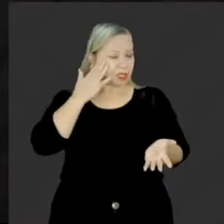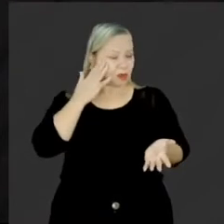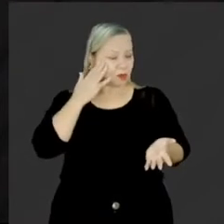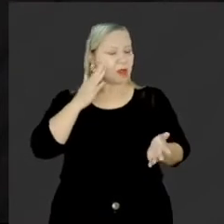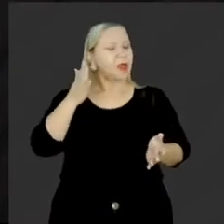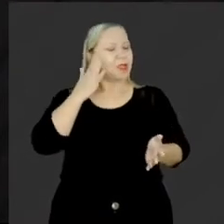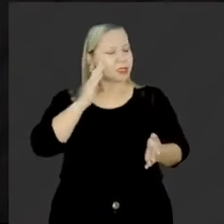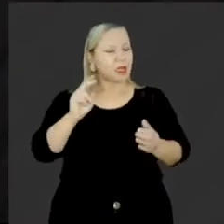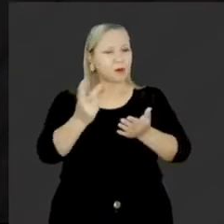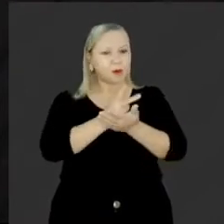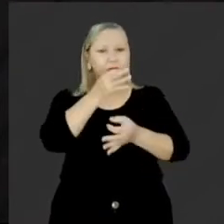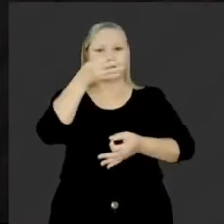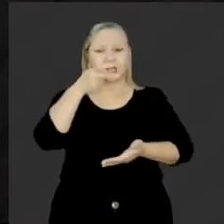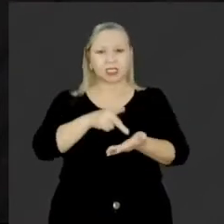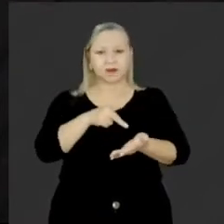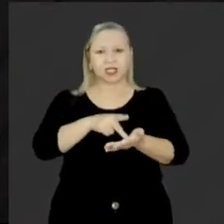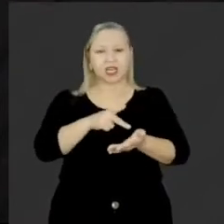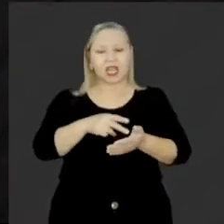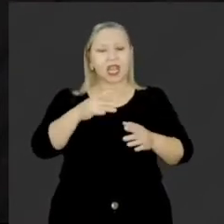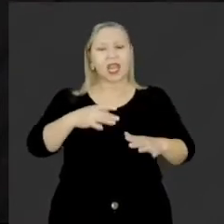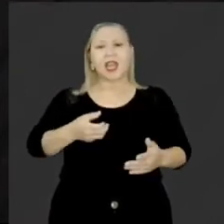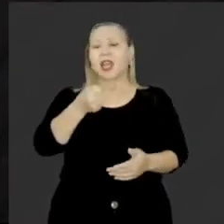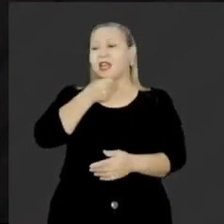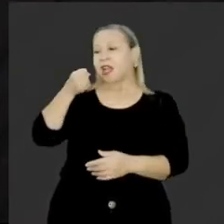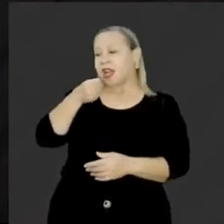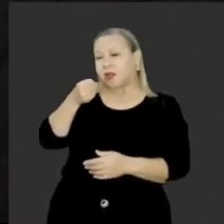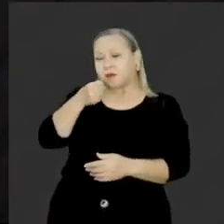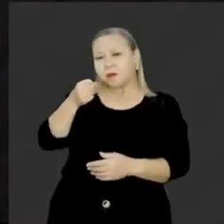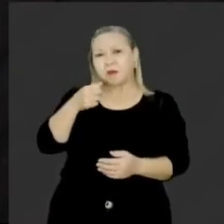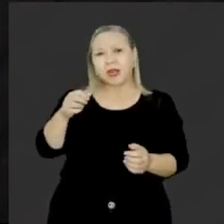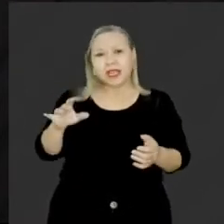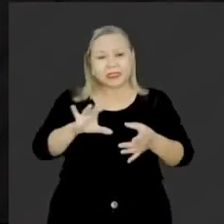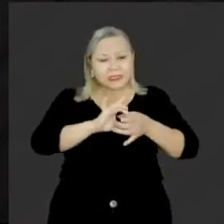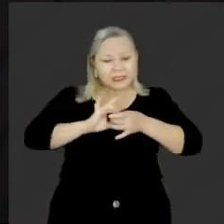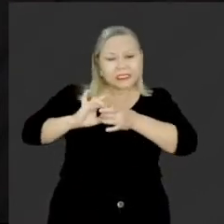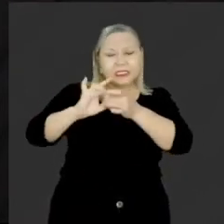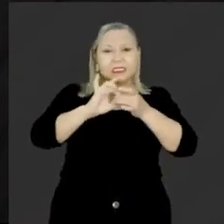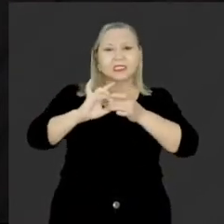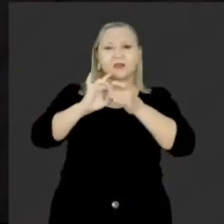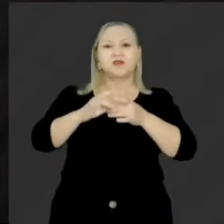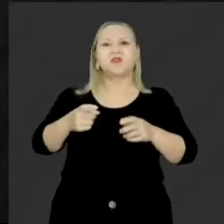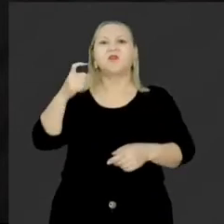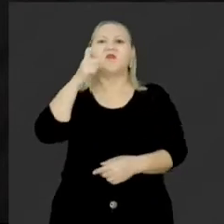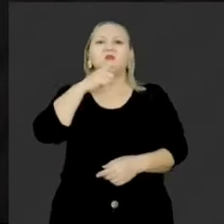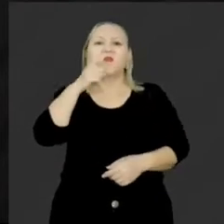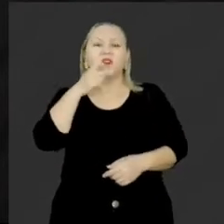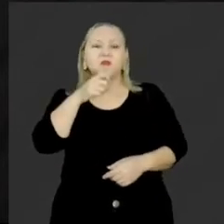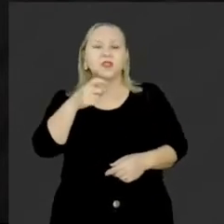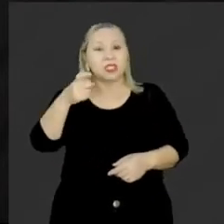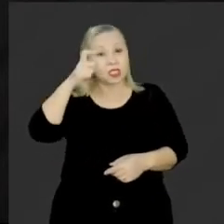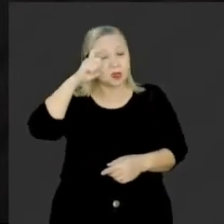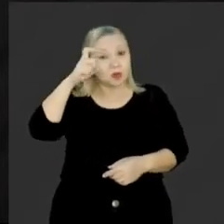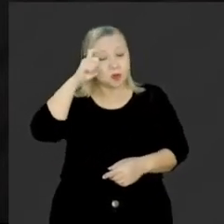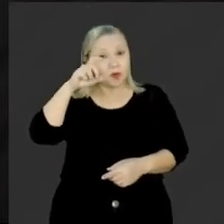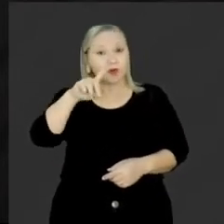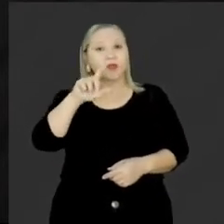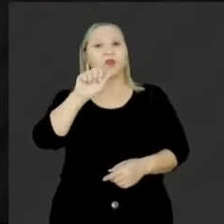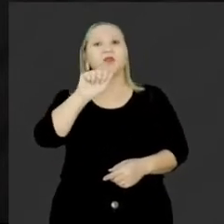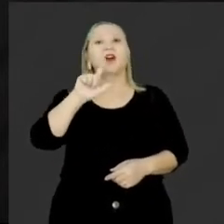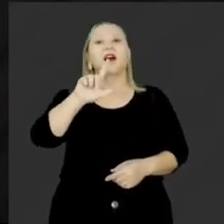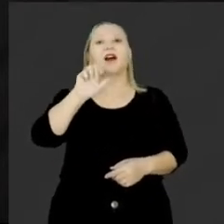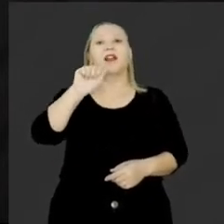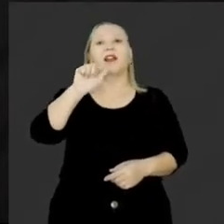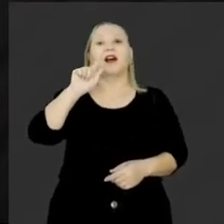nós acreditamos em todas as mentiras que o Moro contou, em todas as mentiras que o Dallagnol contou, e nós divulgamos e não era